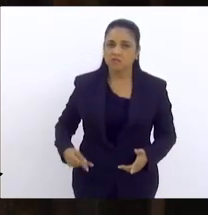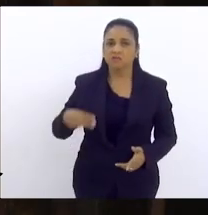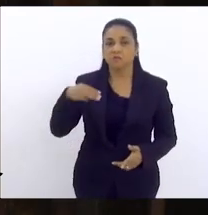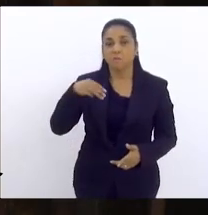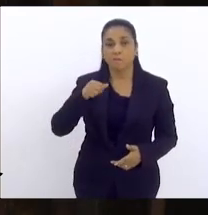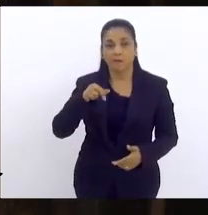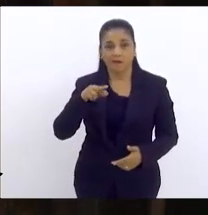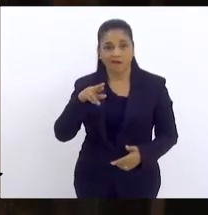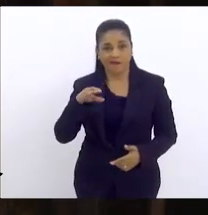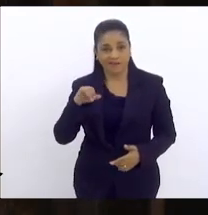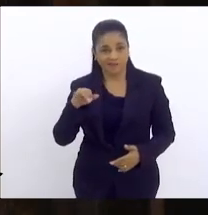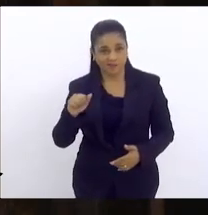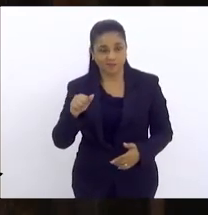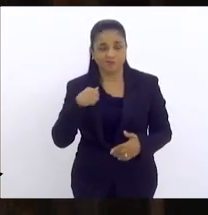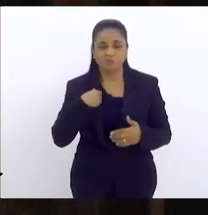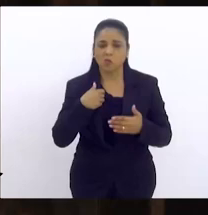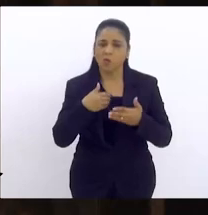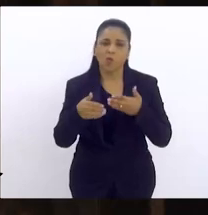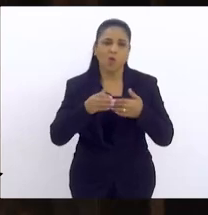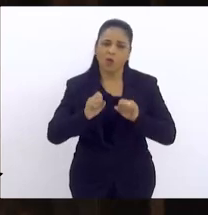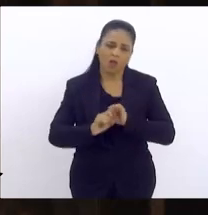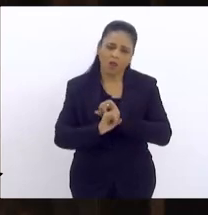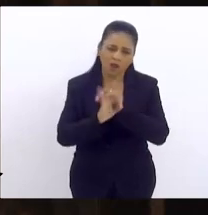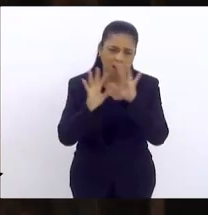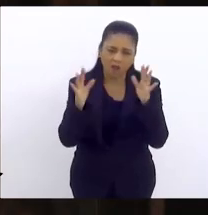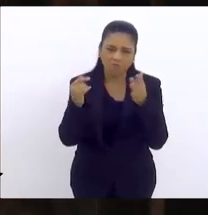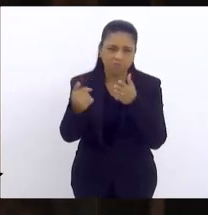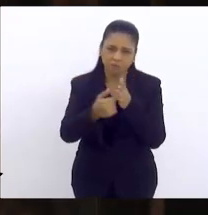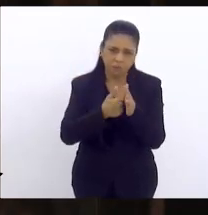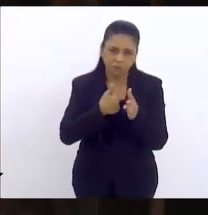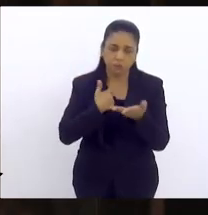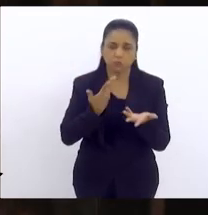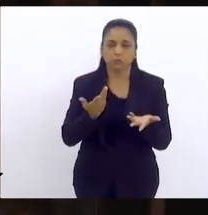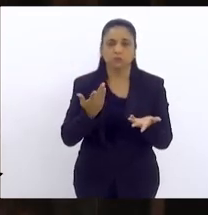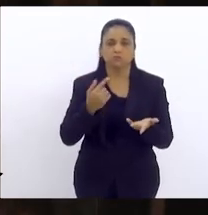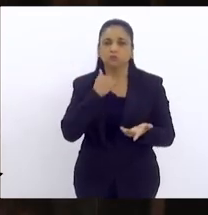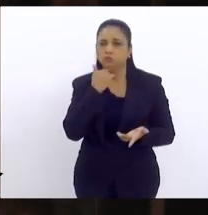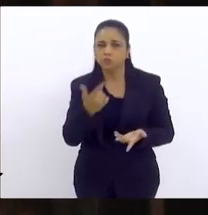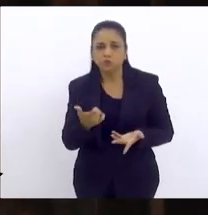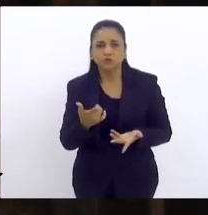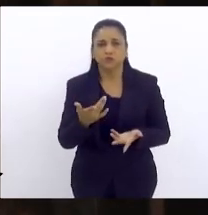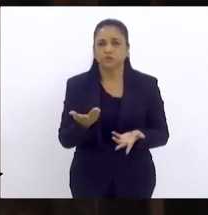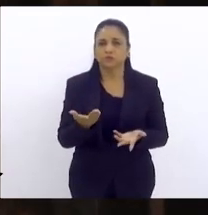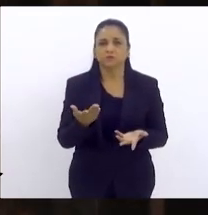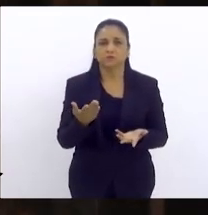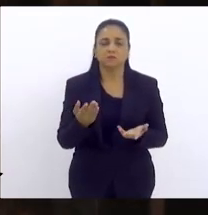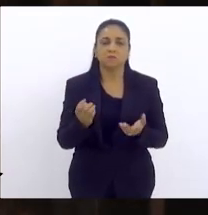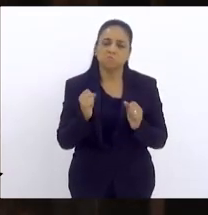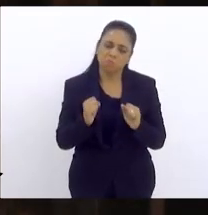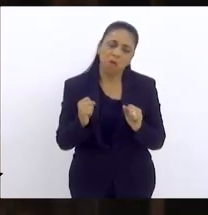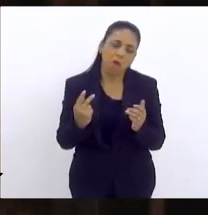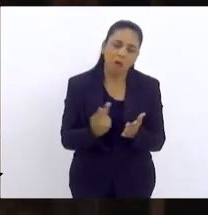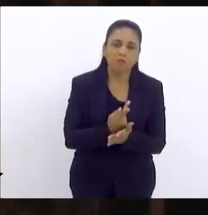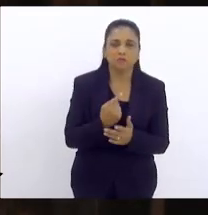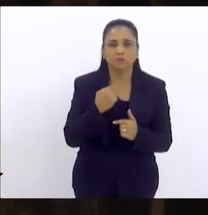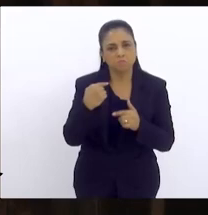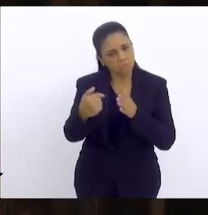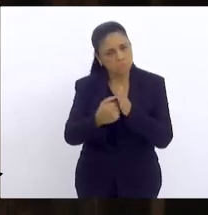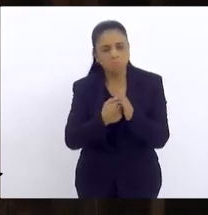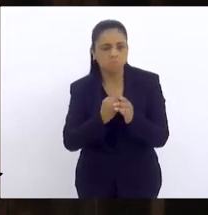Gualberto para qualquer esclarecimento que porventura Possa possa ocorrer